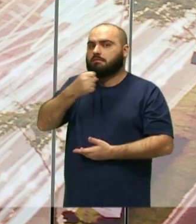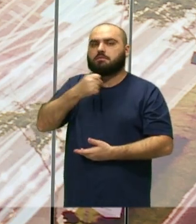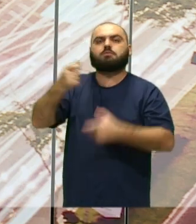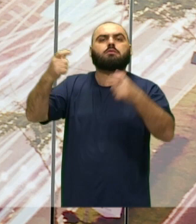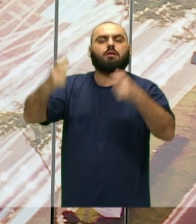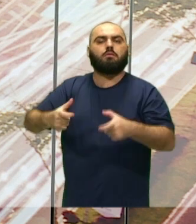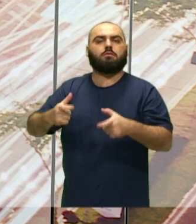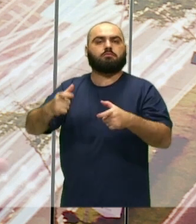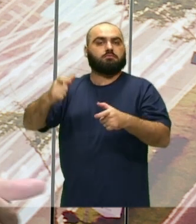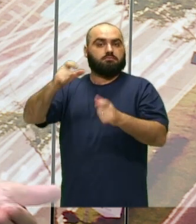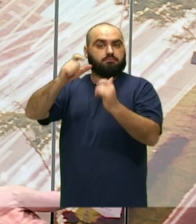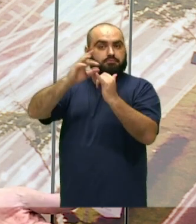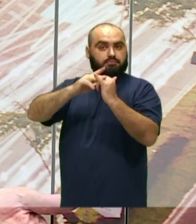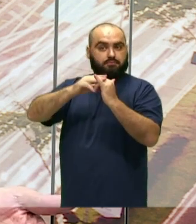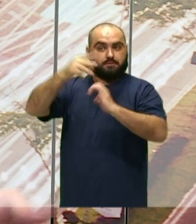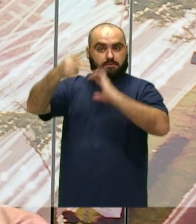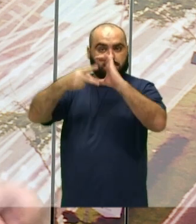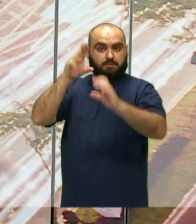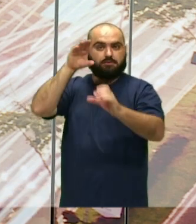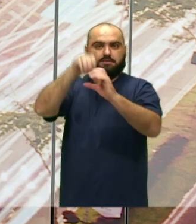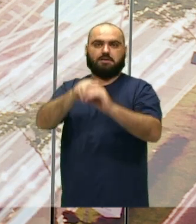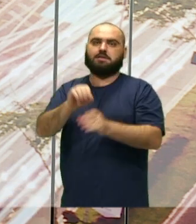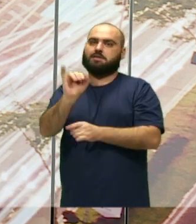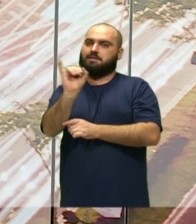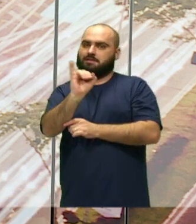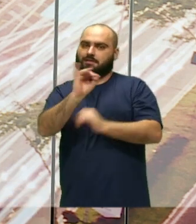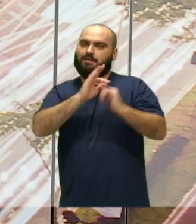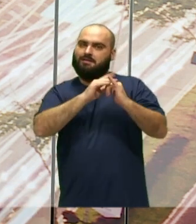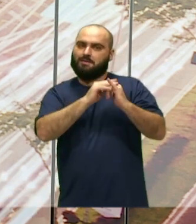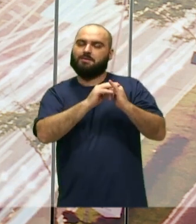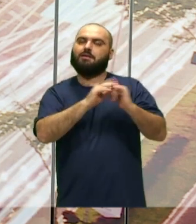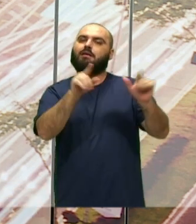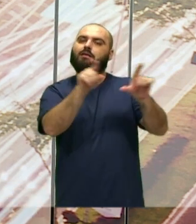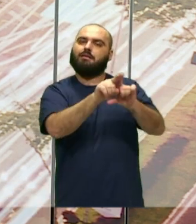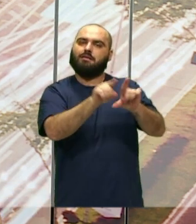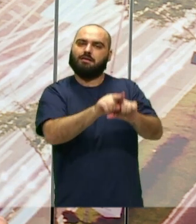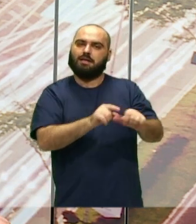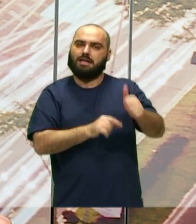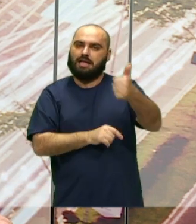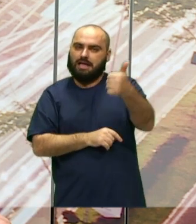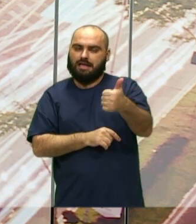estão disponíveis no canal da Câmara de Vereadores de Itajaí, no YouTube,